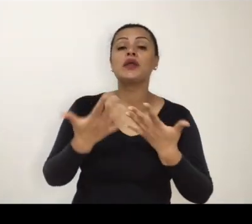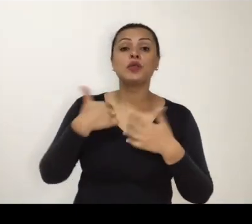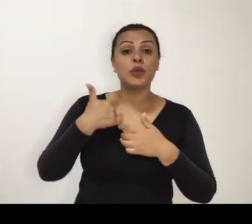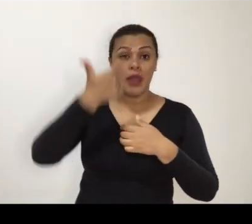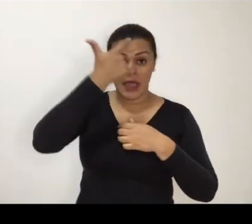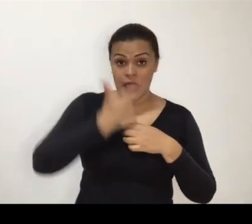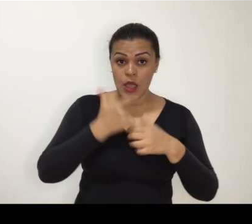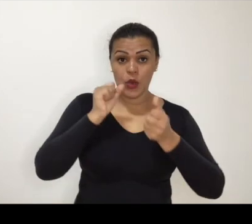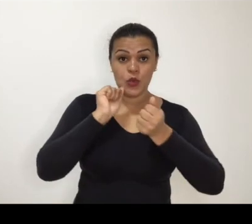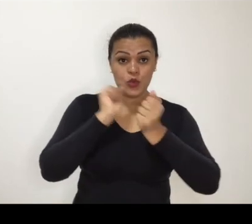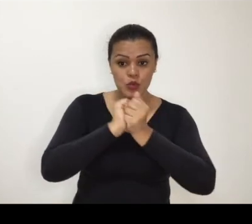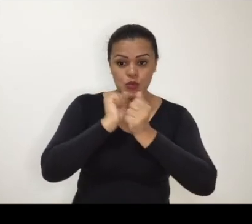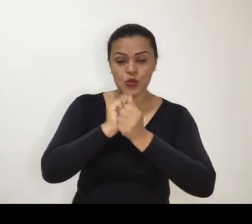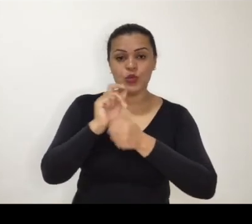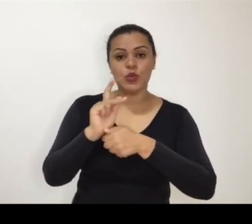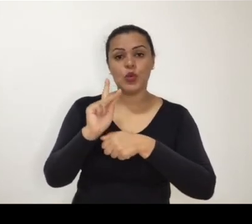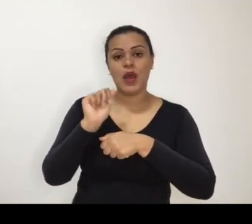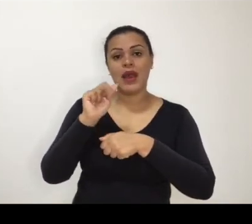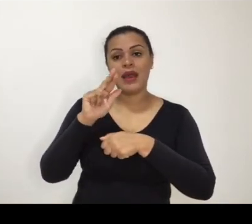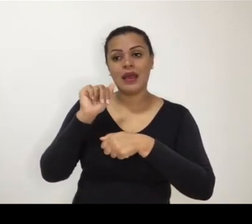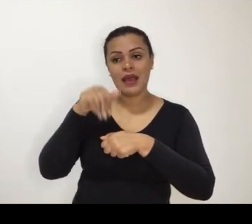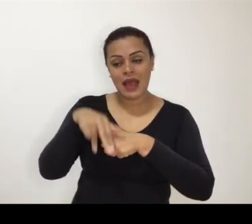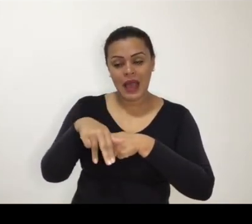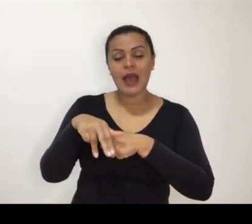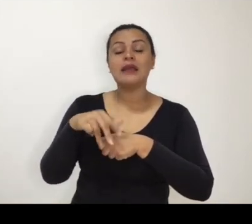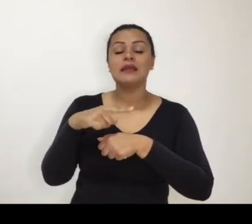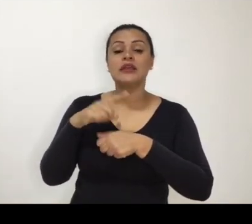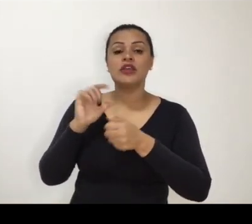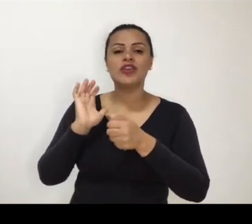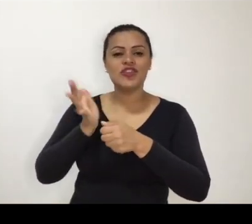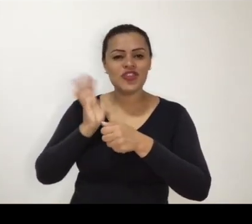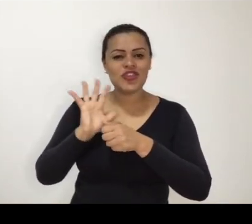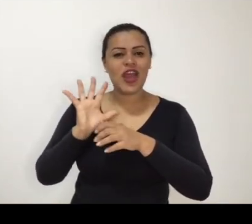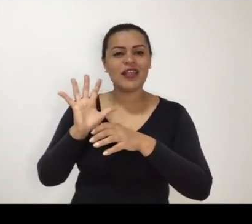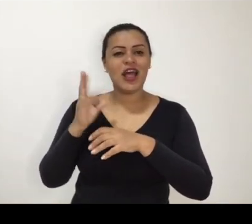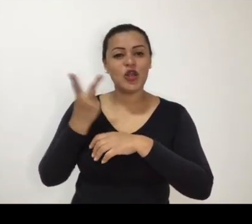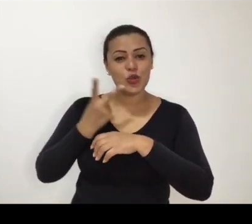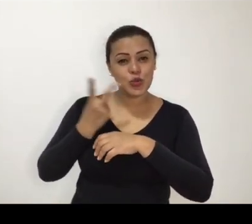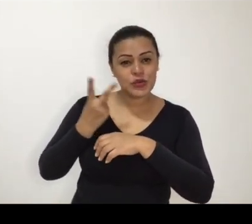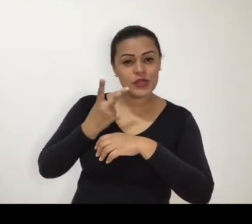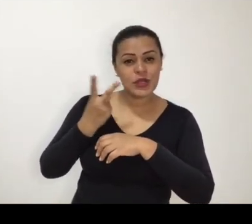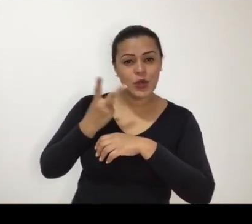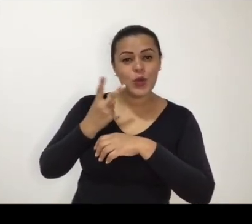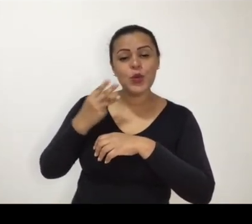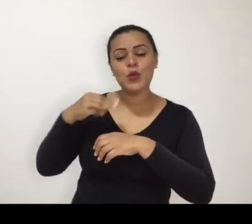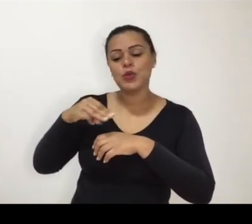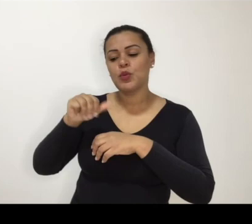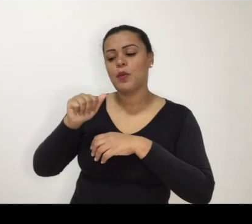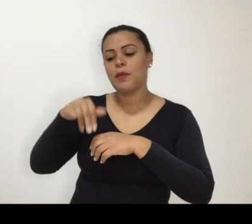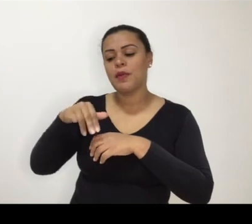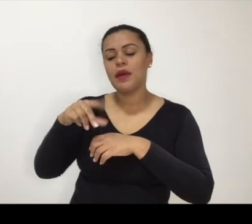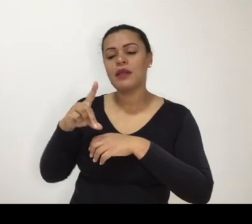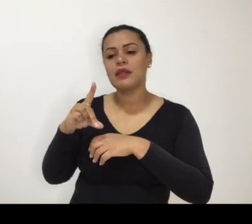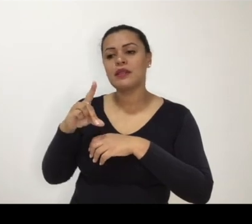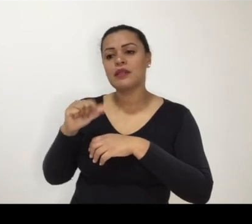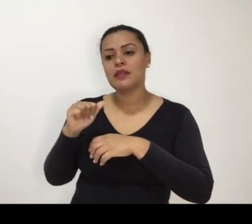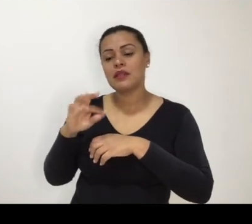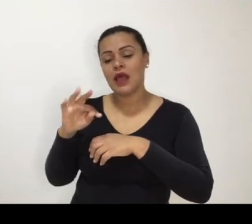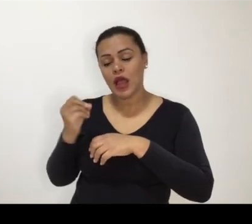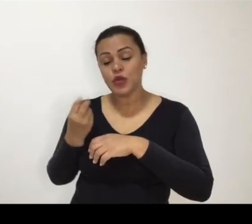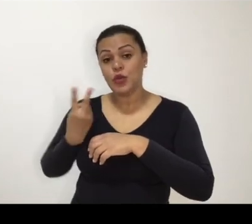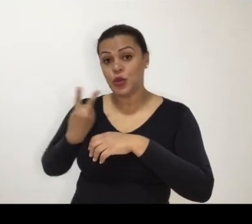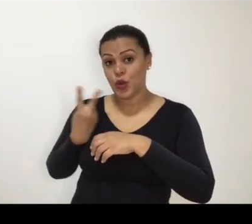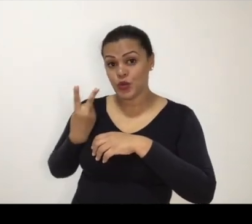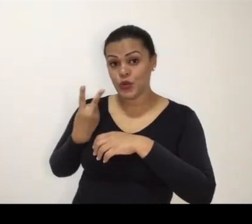Serafim, que está já no nosso segundo mandato da Setorial de Dança, e nós duas estamos lá dentro do Conselho Municipal